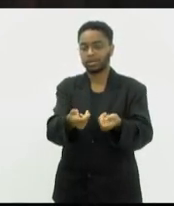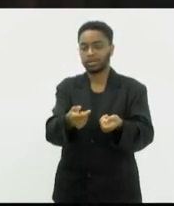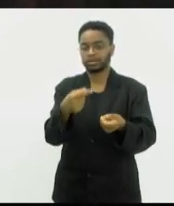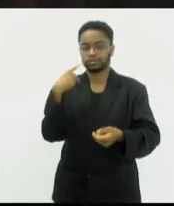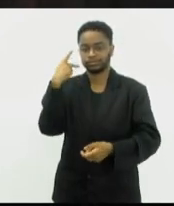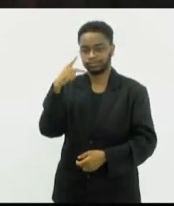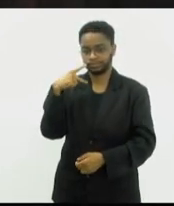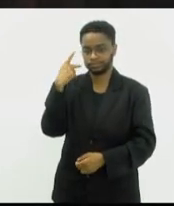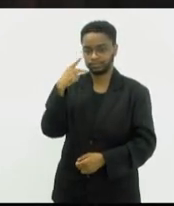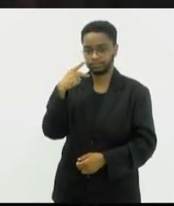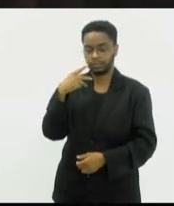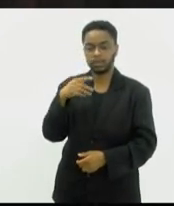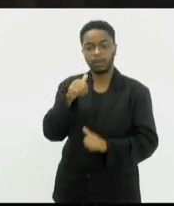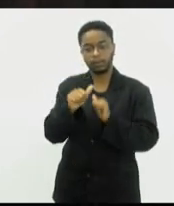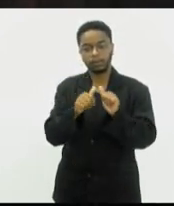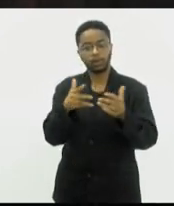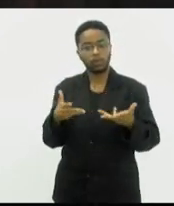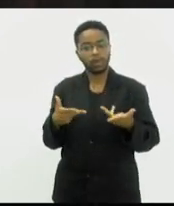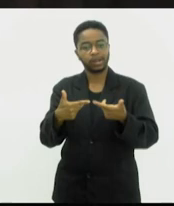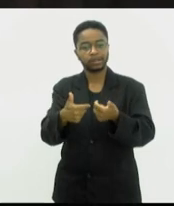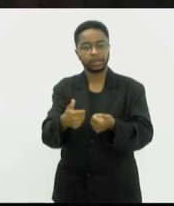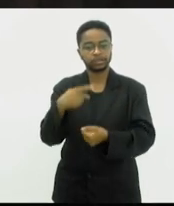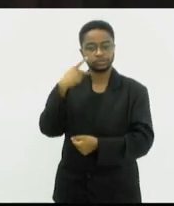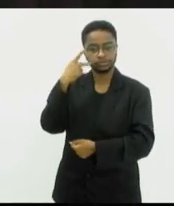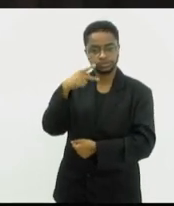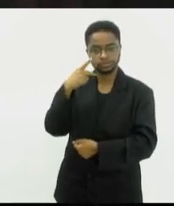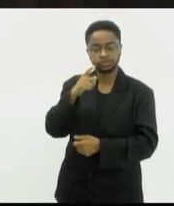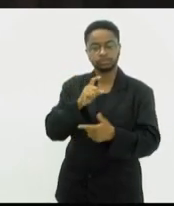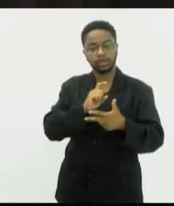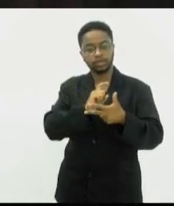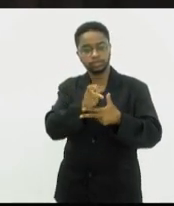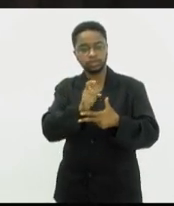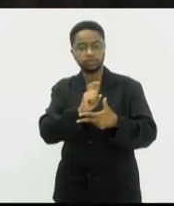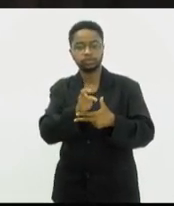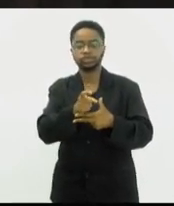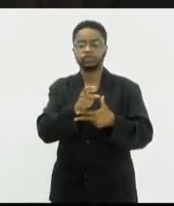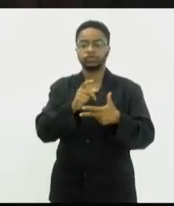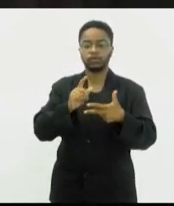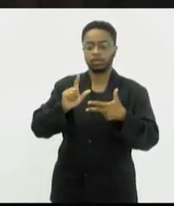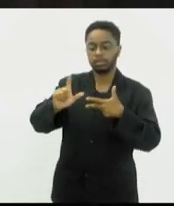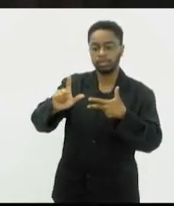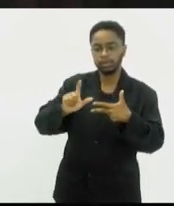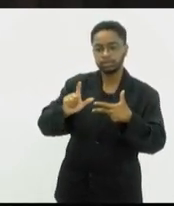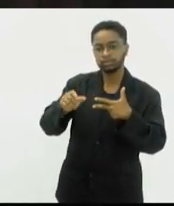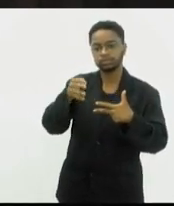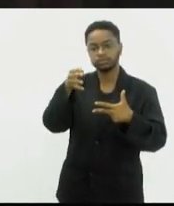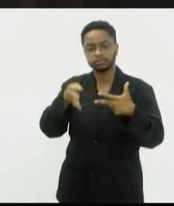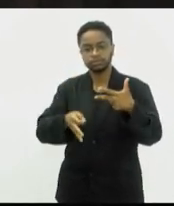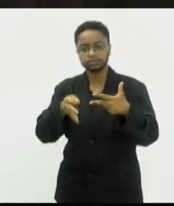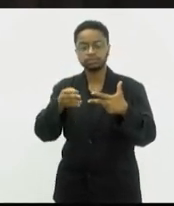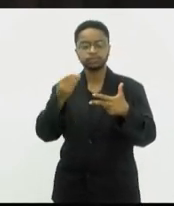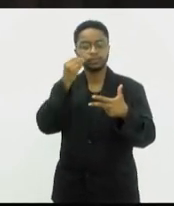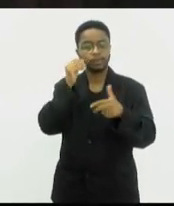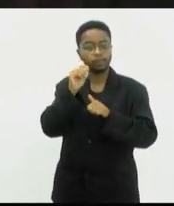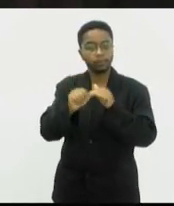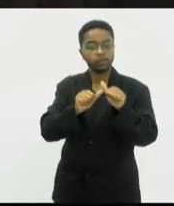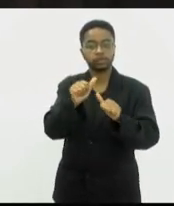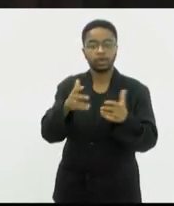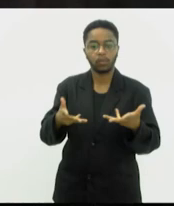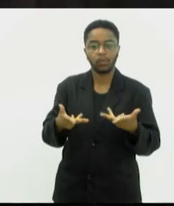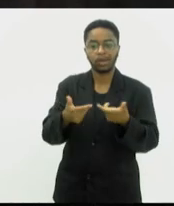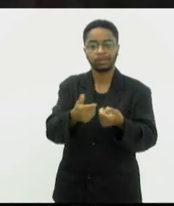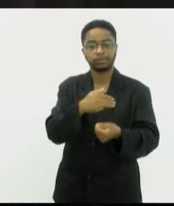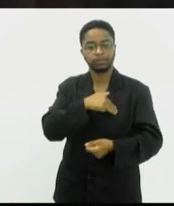na qualidade do parlamento, na qualidade do executivo, na qualidade do judiciário, na qualidade do